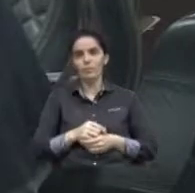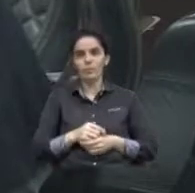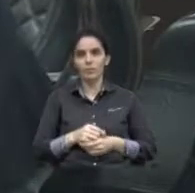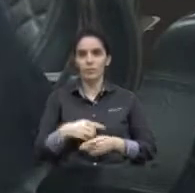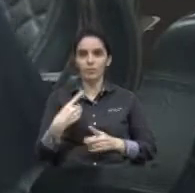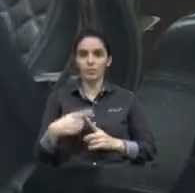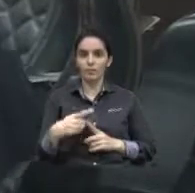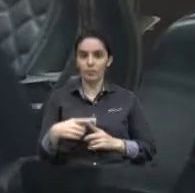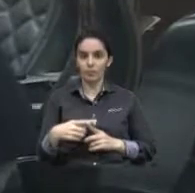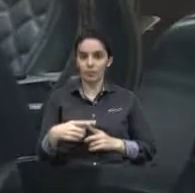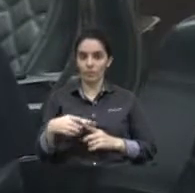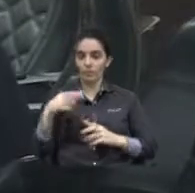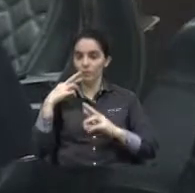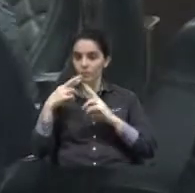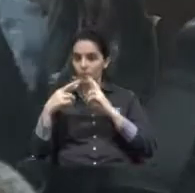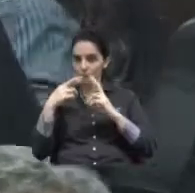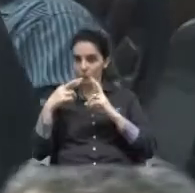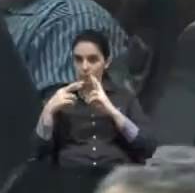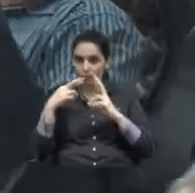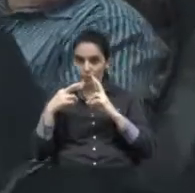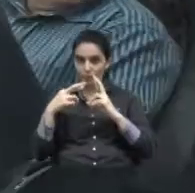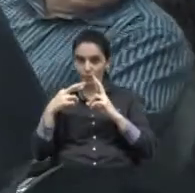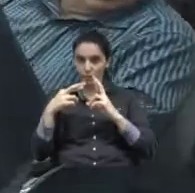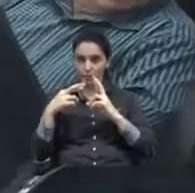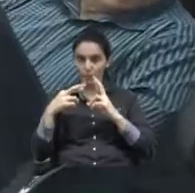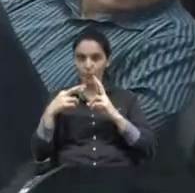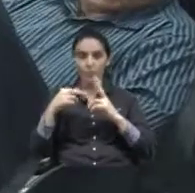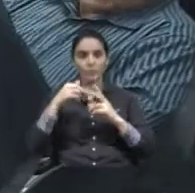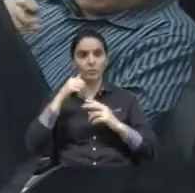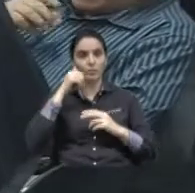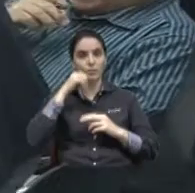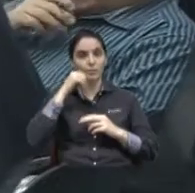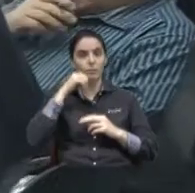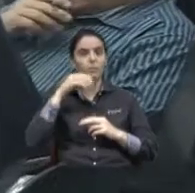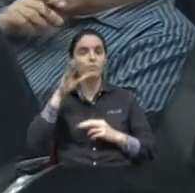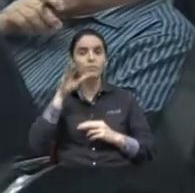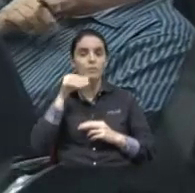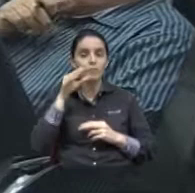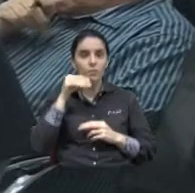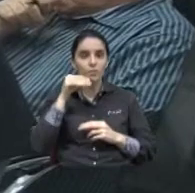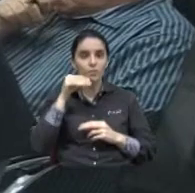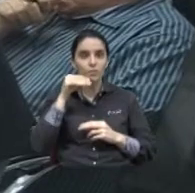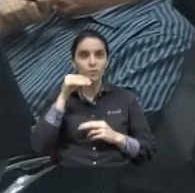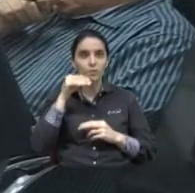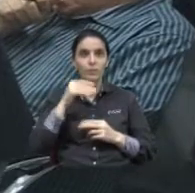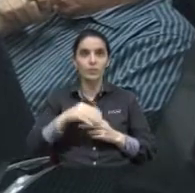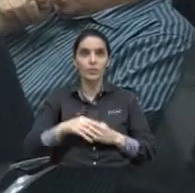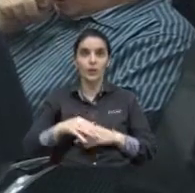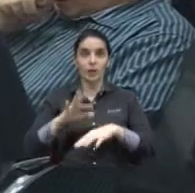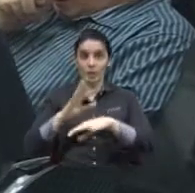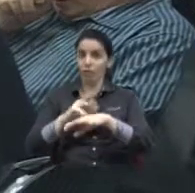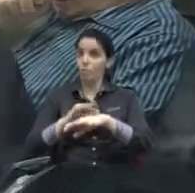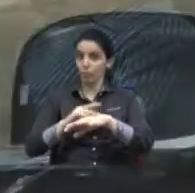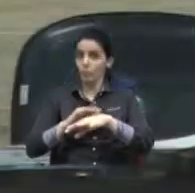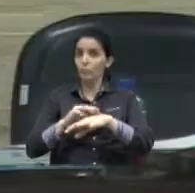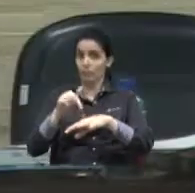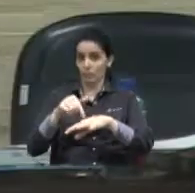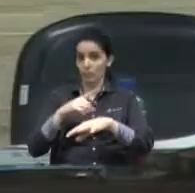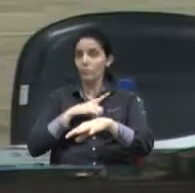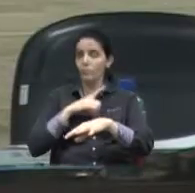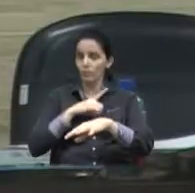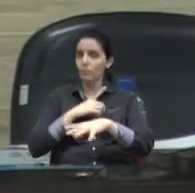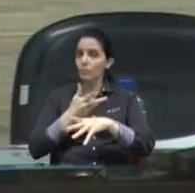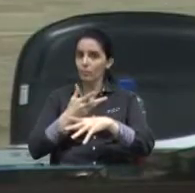algumas reclamações de funcionárias públicas que também são seres humanos, ficam doentes, né? Enfim. E